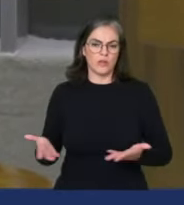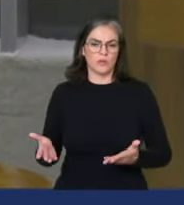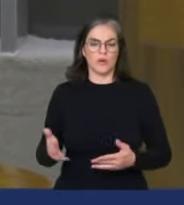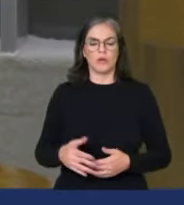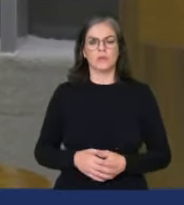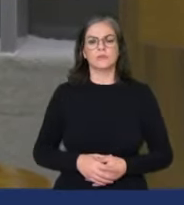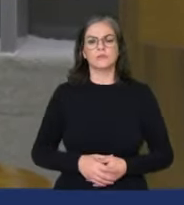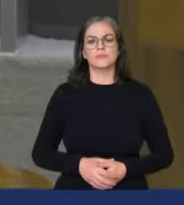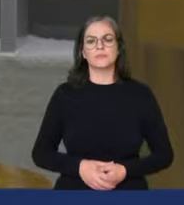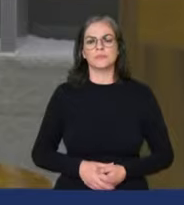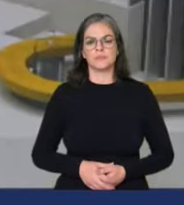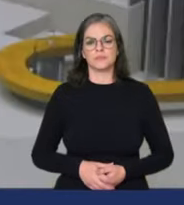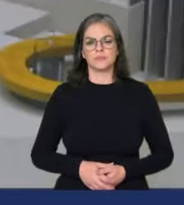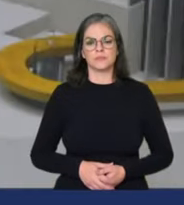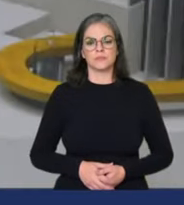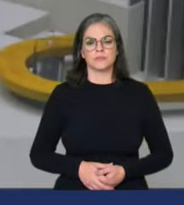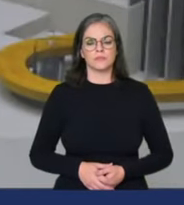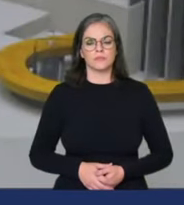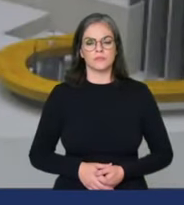resistir.